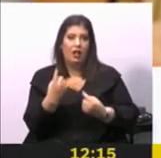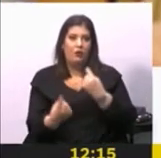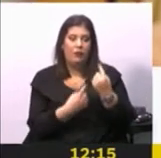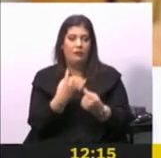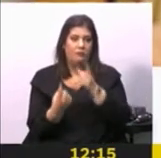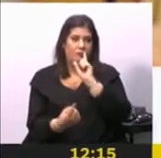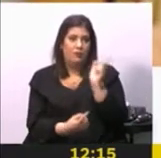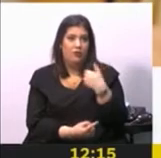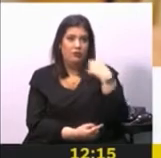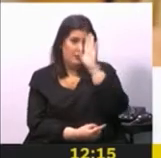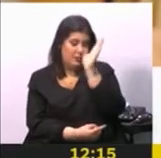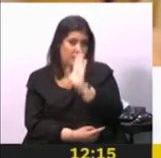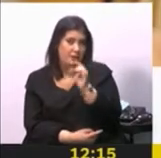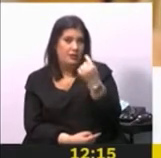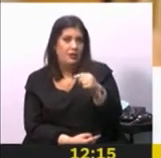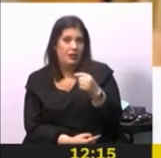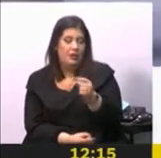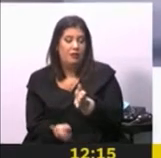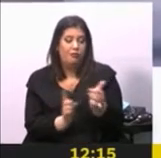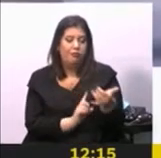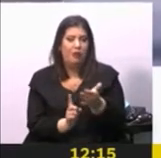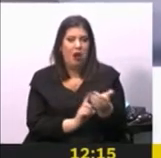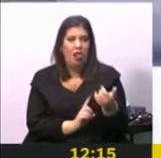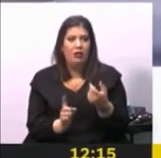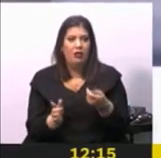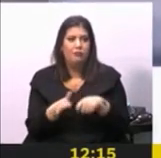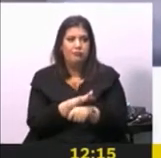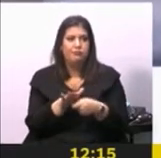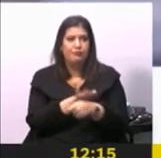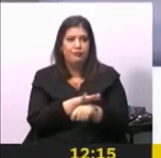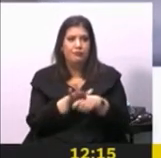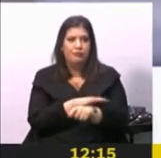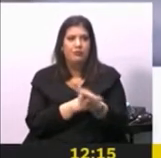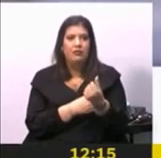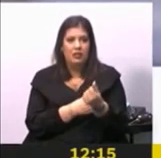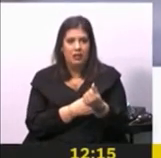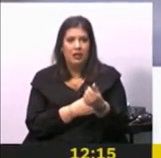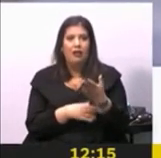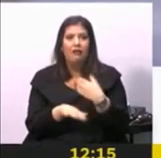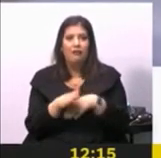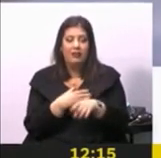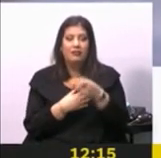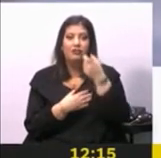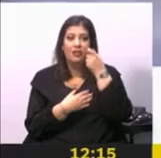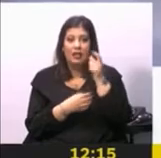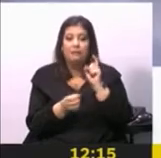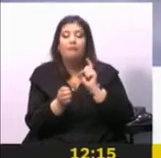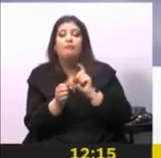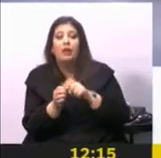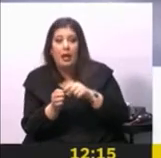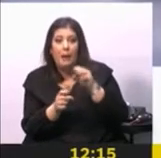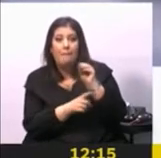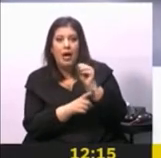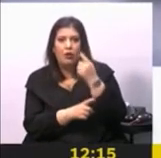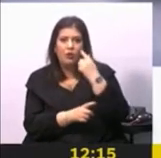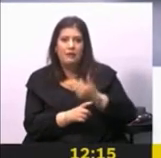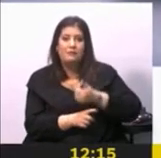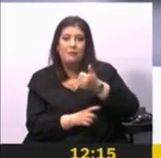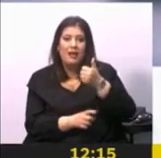que estes desvios de dinheiro são alegadamente realizados por pessoas ligadas à banca, ou seja, que conhecem por